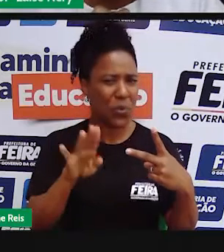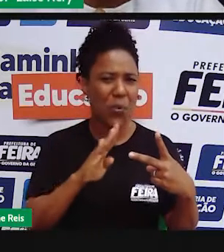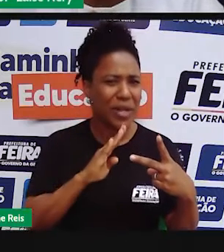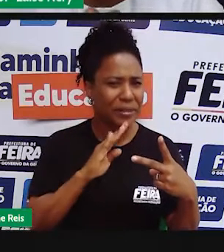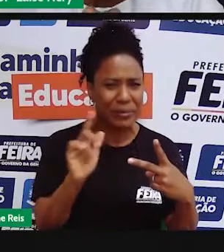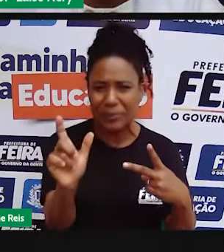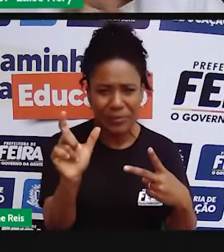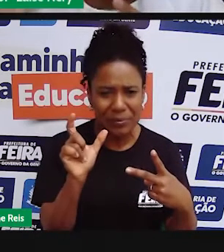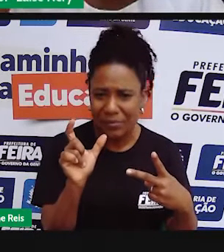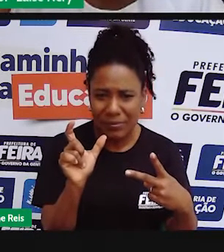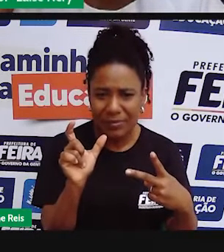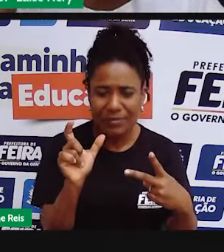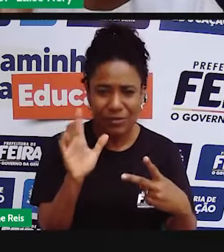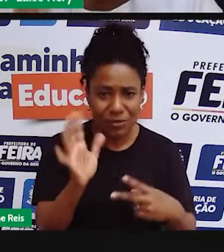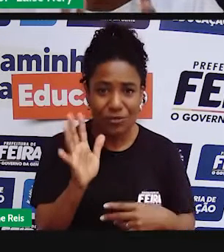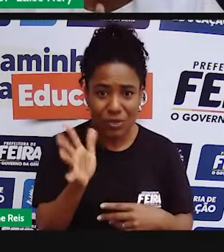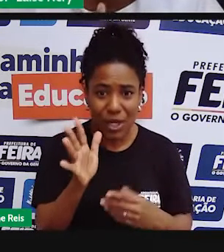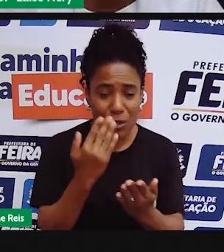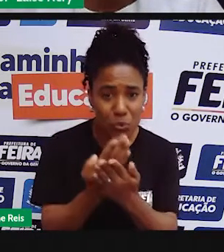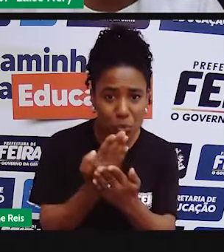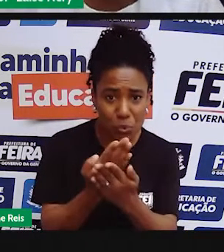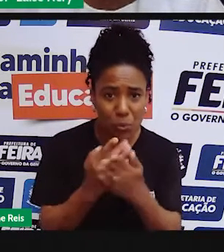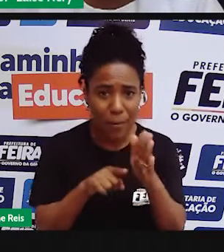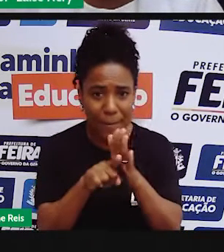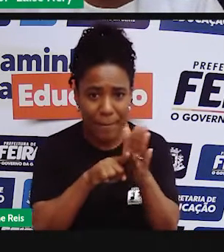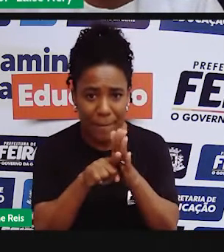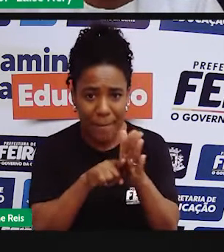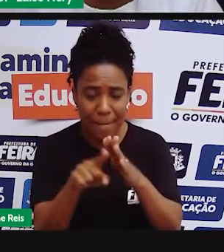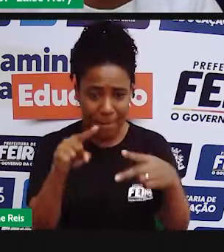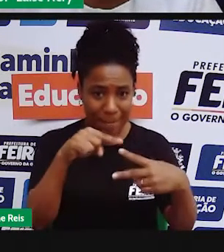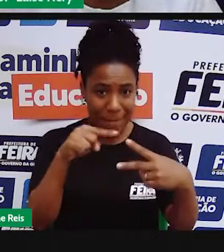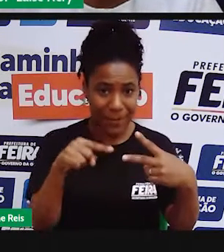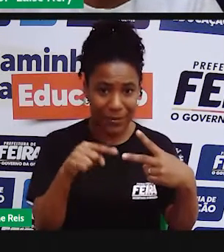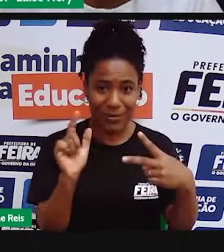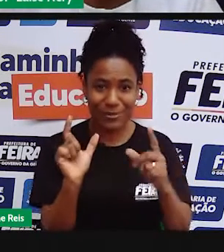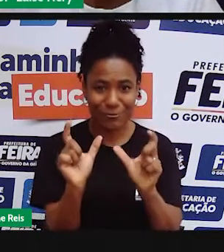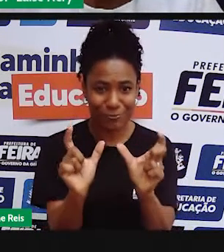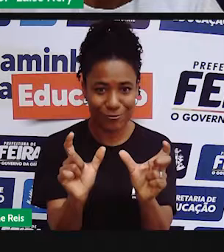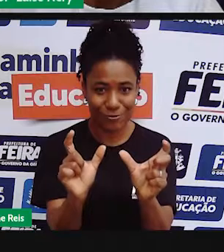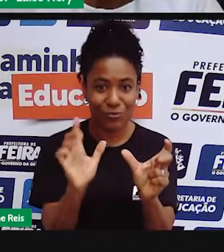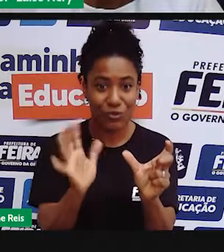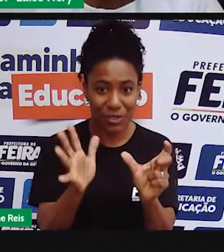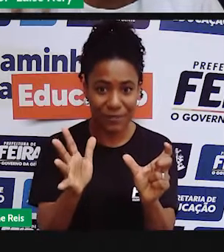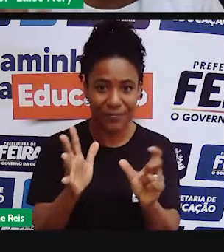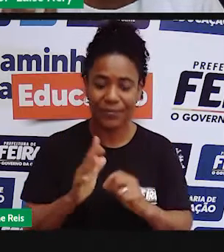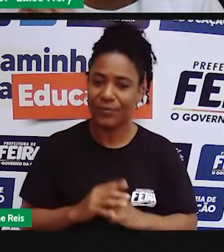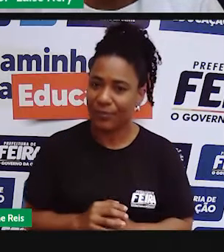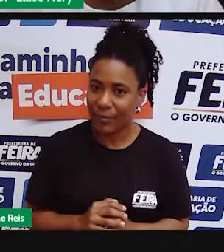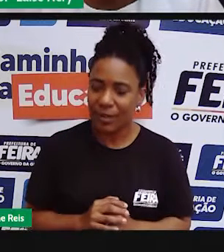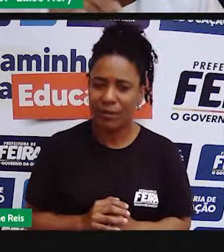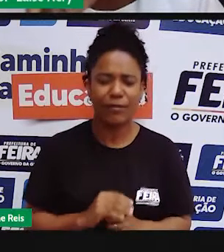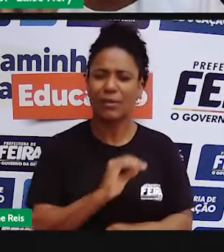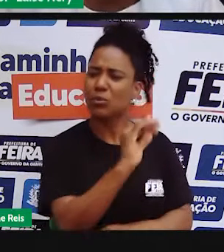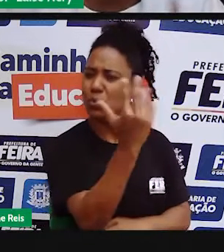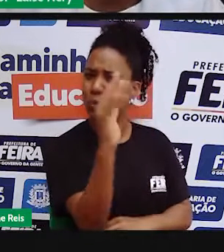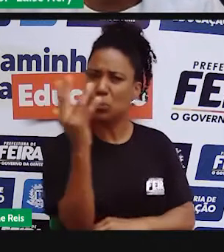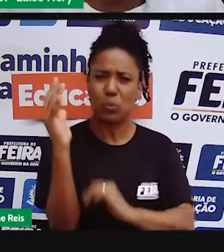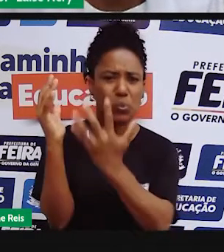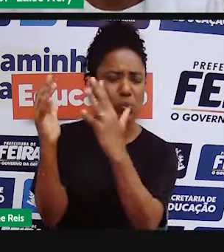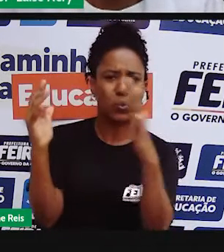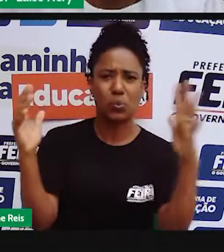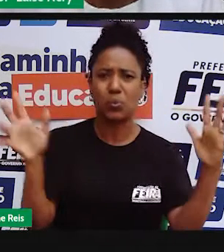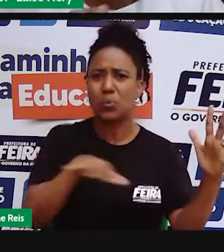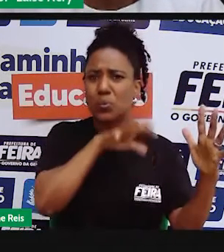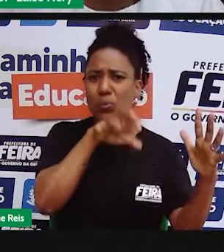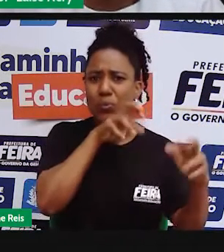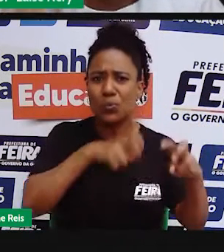Já ouviram essas palavras? Já pesquisaram sobre isso? Já estudaram sobre isso? Sempre quando se fala em meio